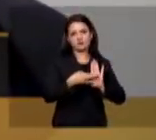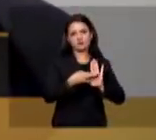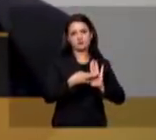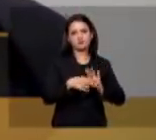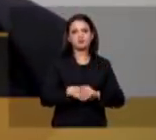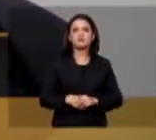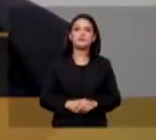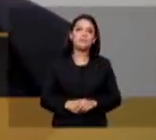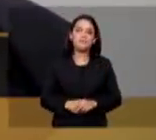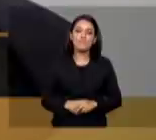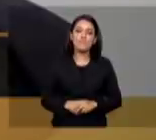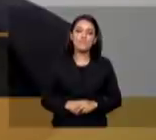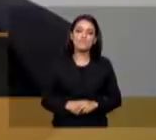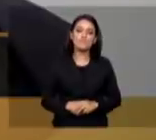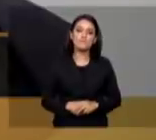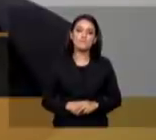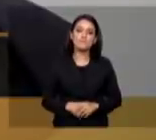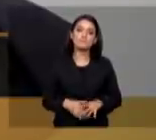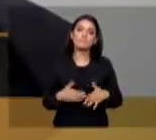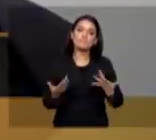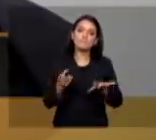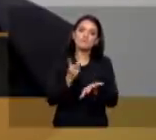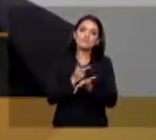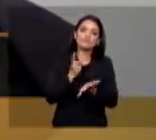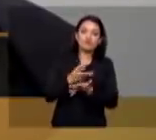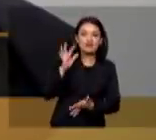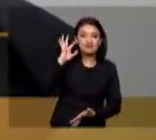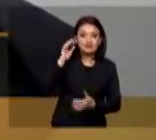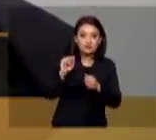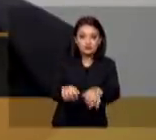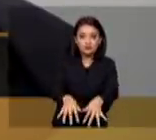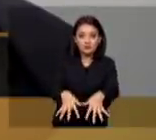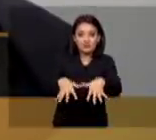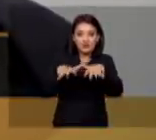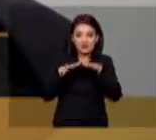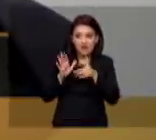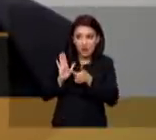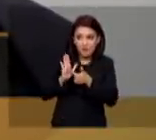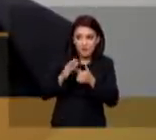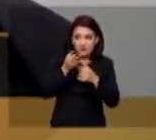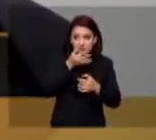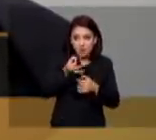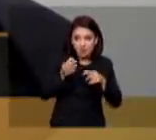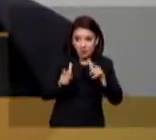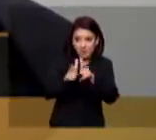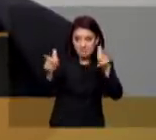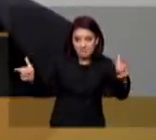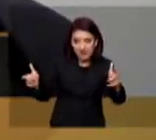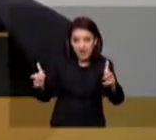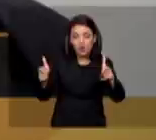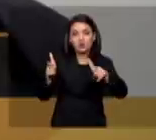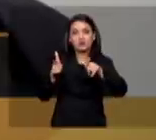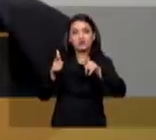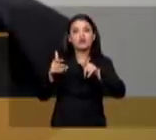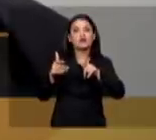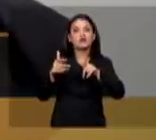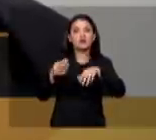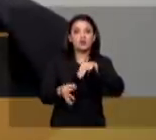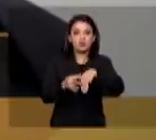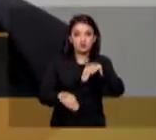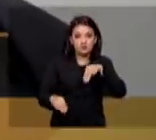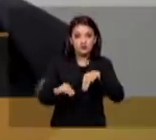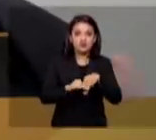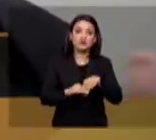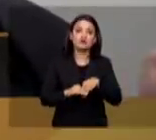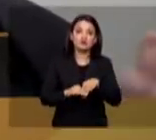conferir. Esta feita, embora as decisões do plenário representem a opinião da maioria desta corte em sua composição ampliada, o